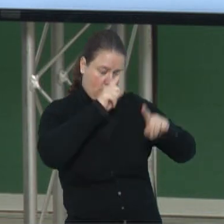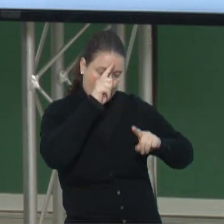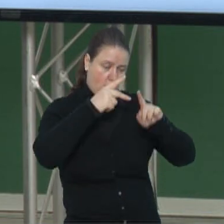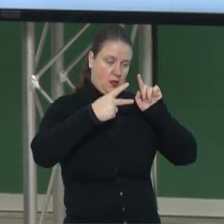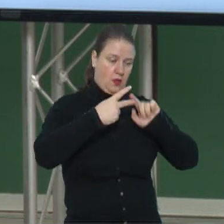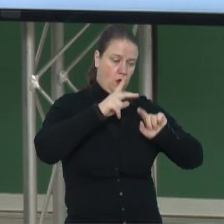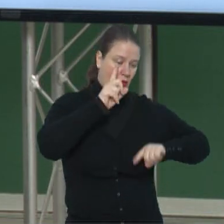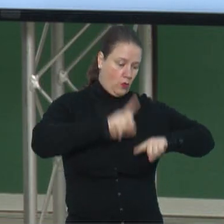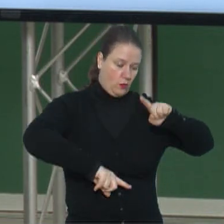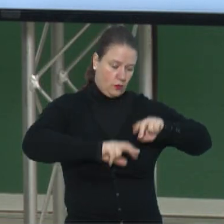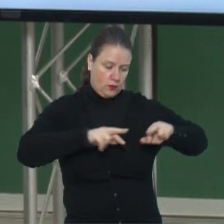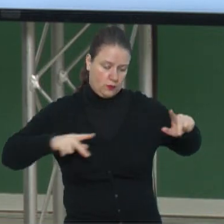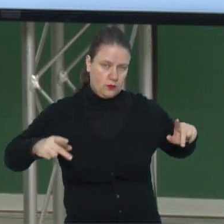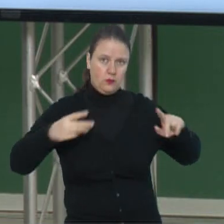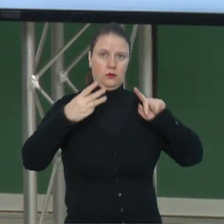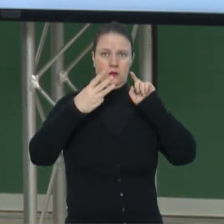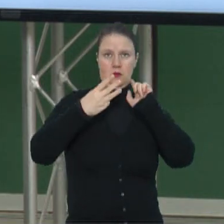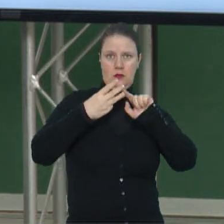ou um serviço.